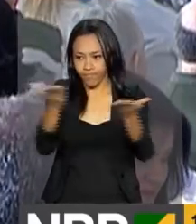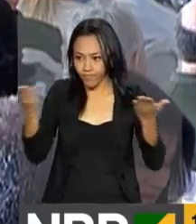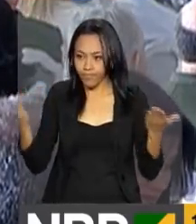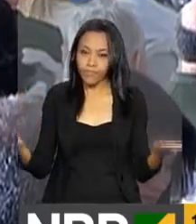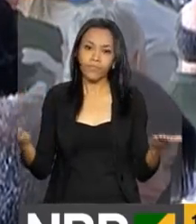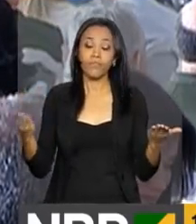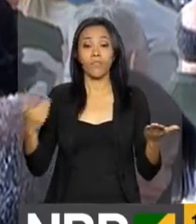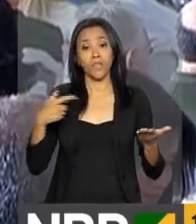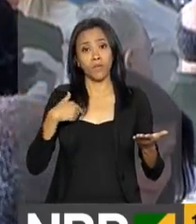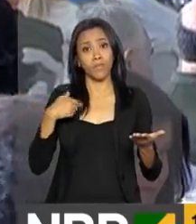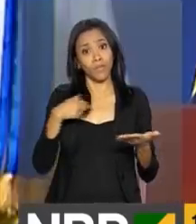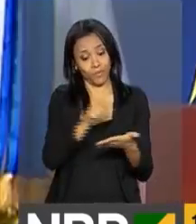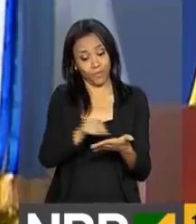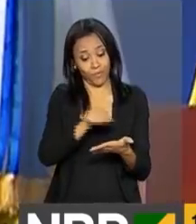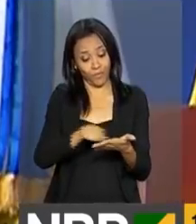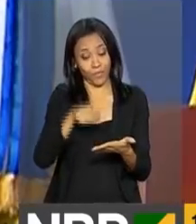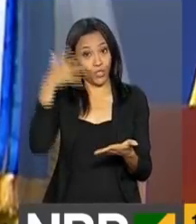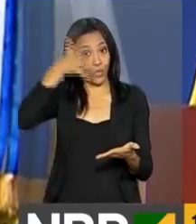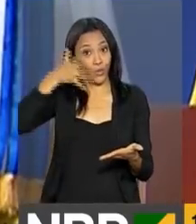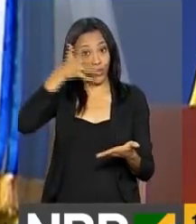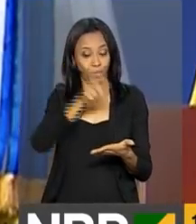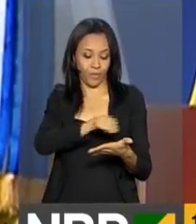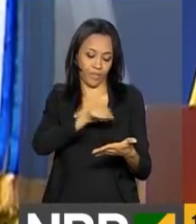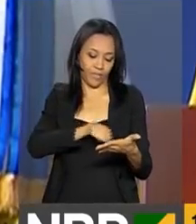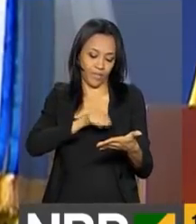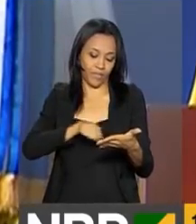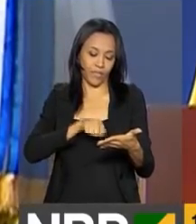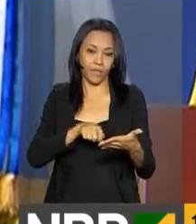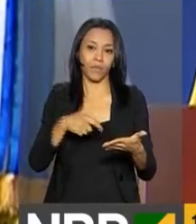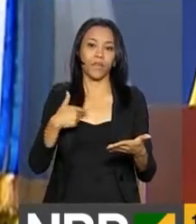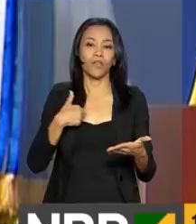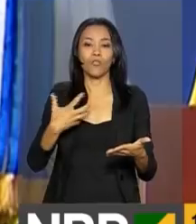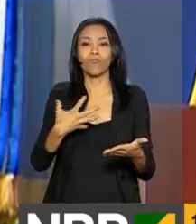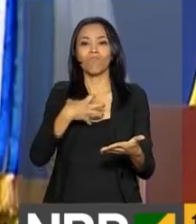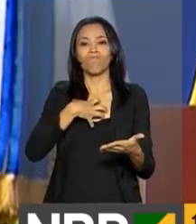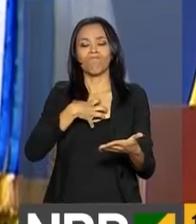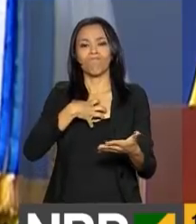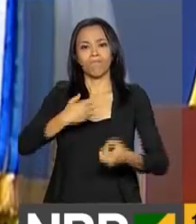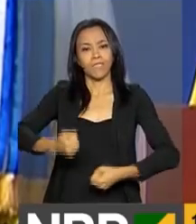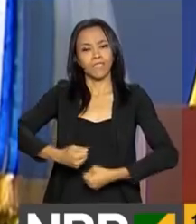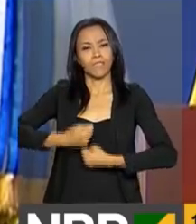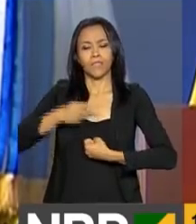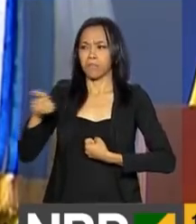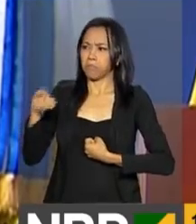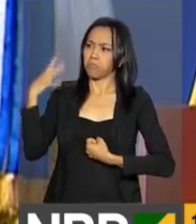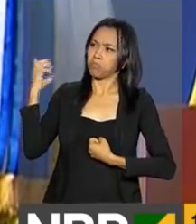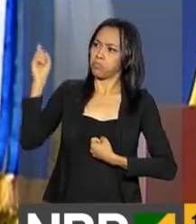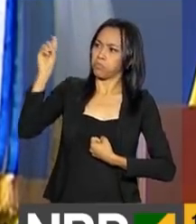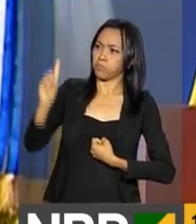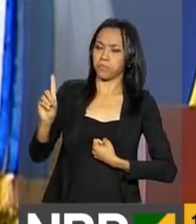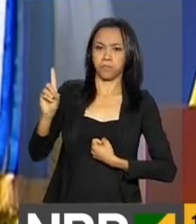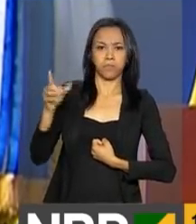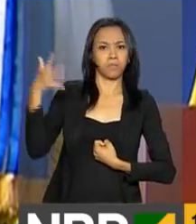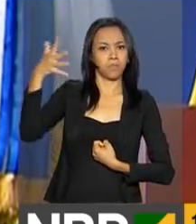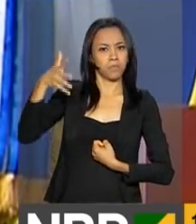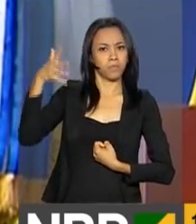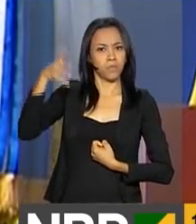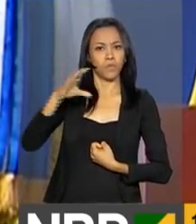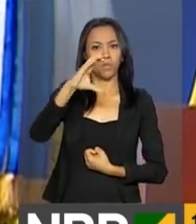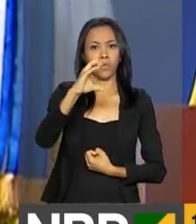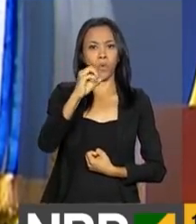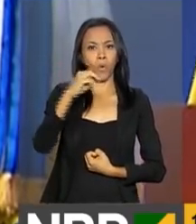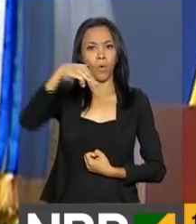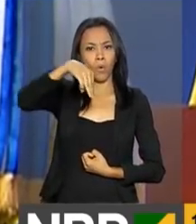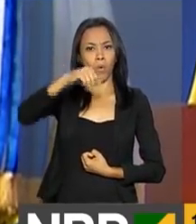Interessante, eu tenho aqui um discurso escrito até, mas eu confesso que eu estou um pouco inspirado pelas palavras do Rossato, do comandante Rossato e do Raul